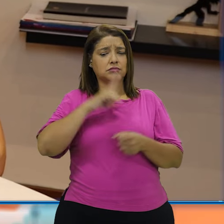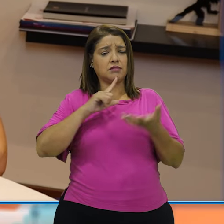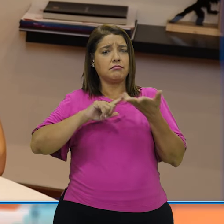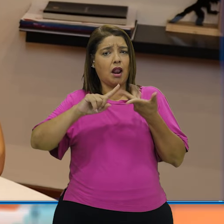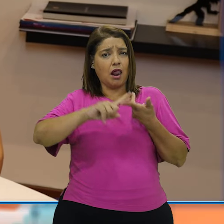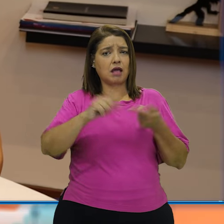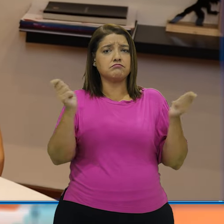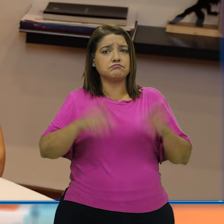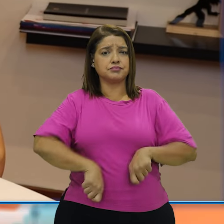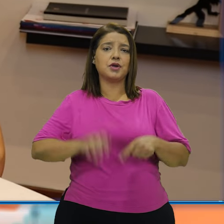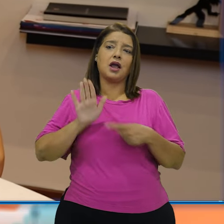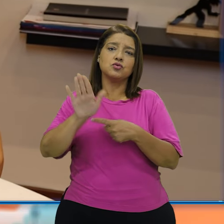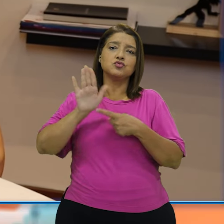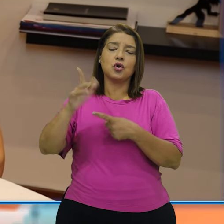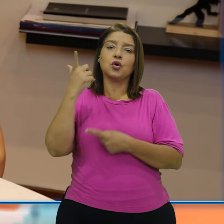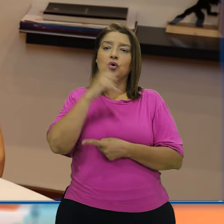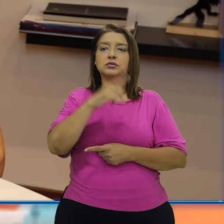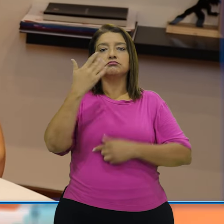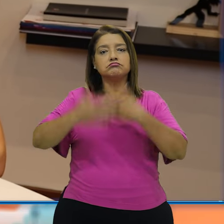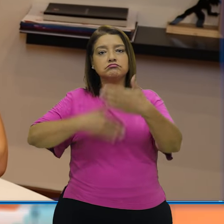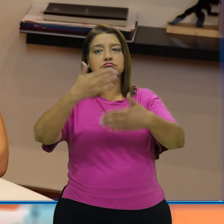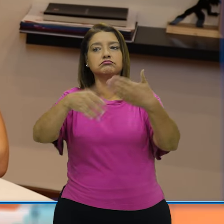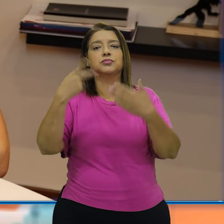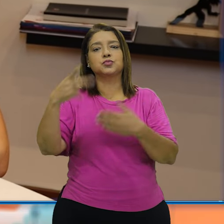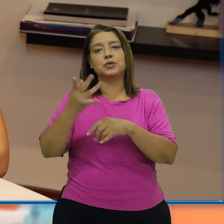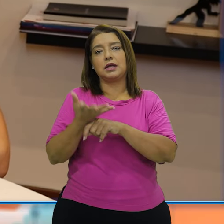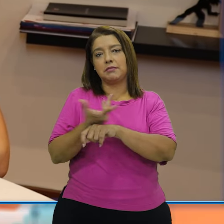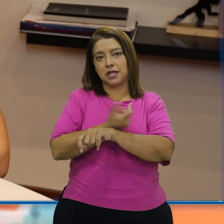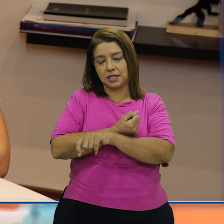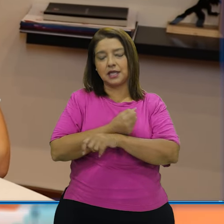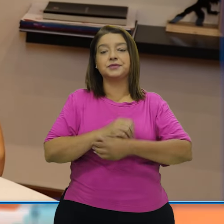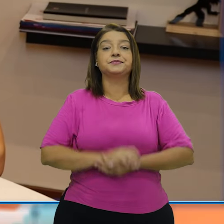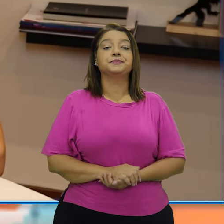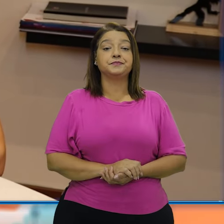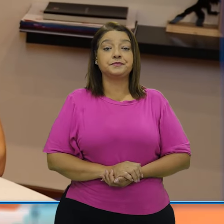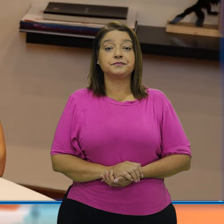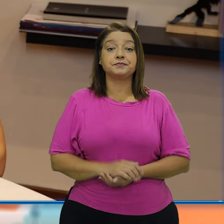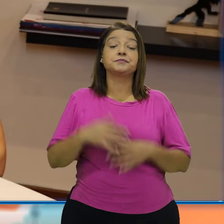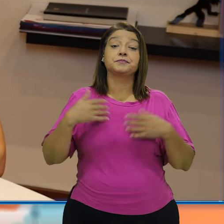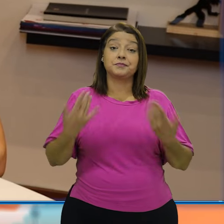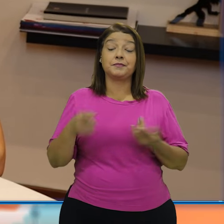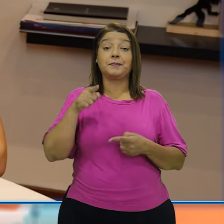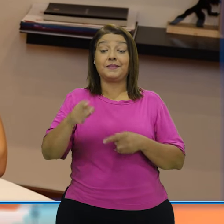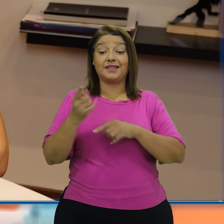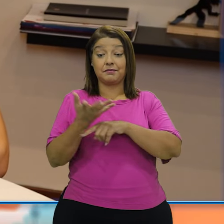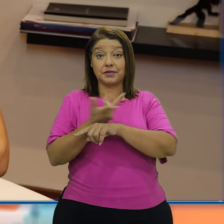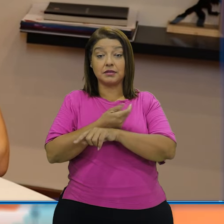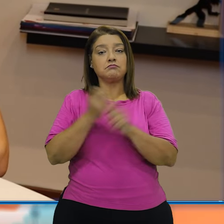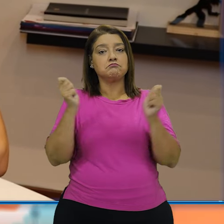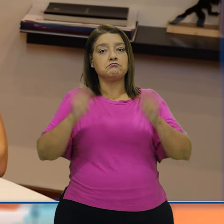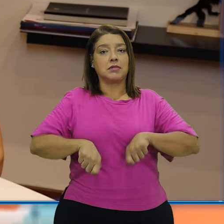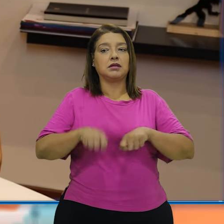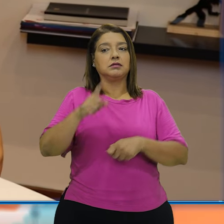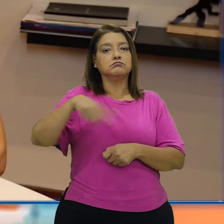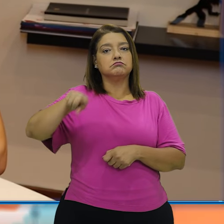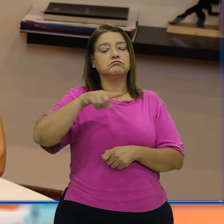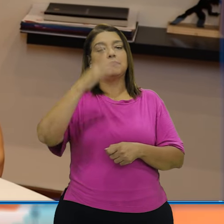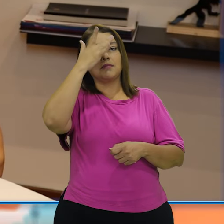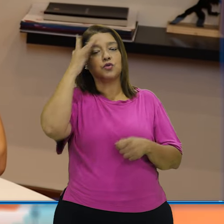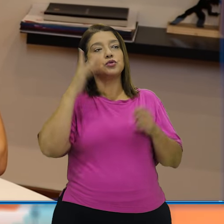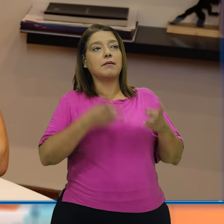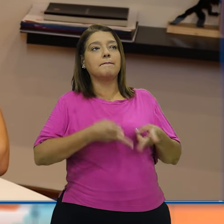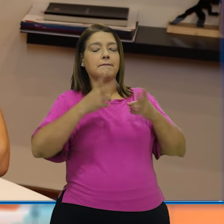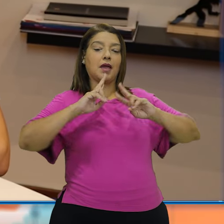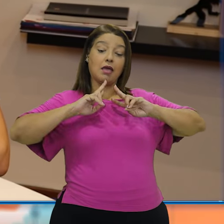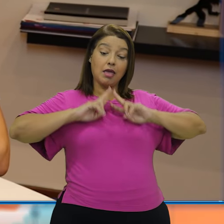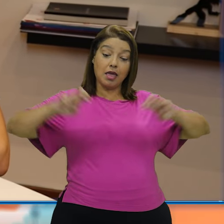ser aplicadas com ênfase no desenvolvimento de habilidades socioemocionais. São essas as habilidades que permitem aos jovens reconhecer